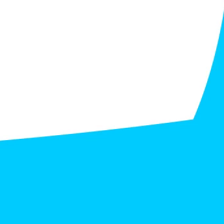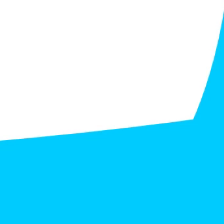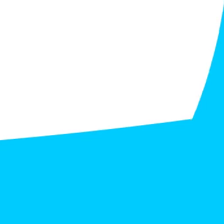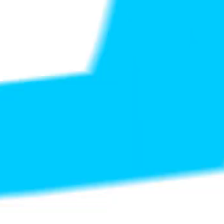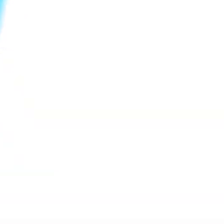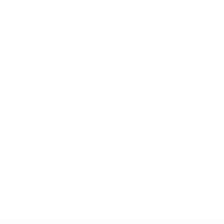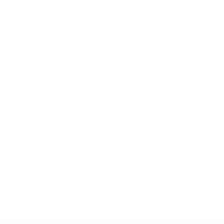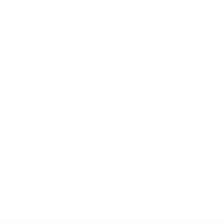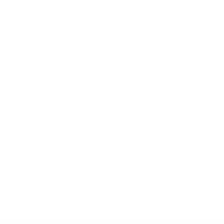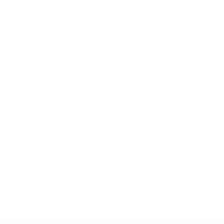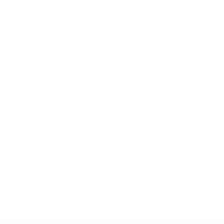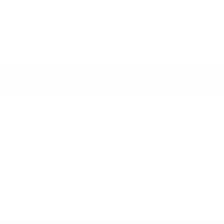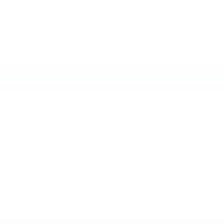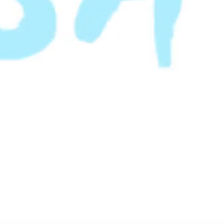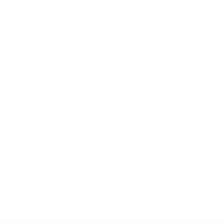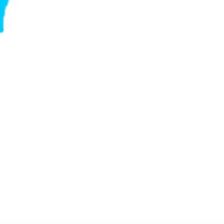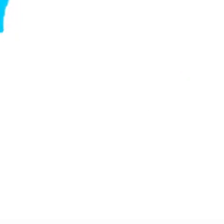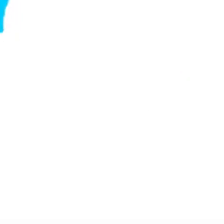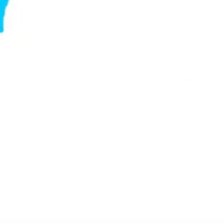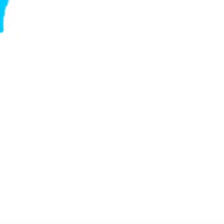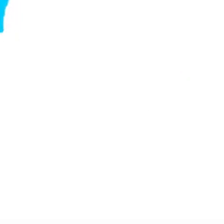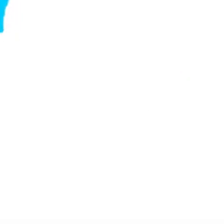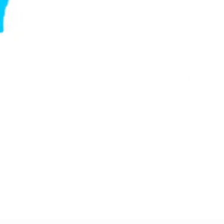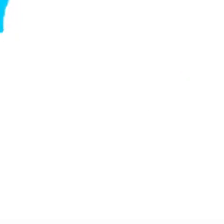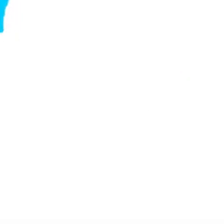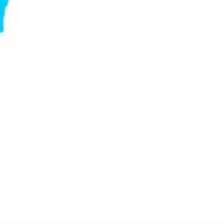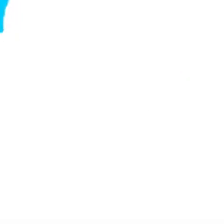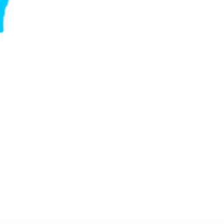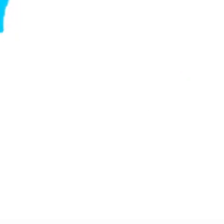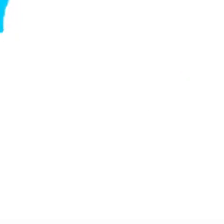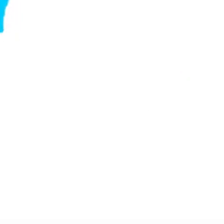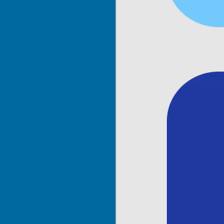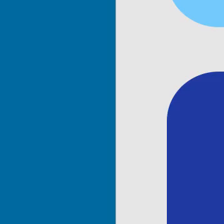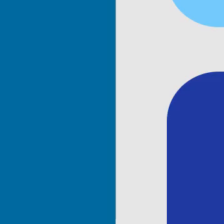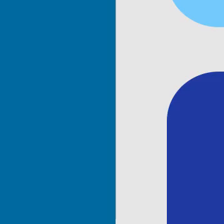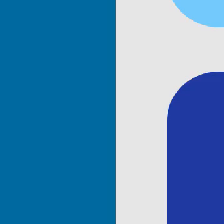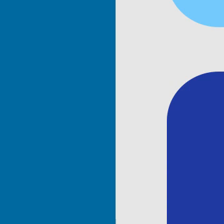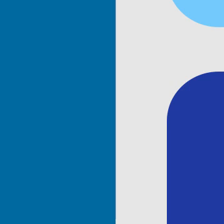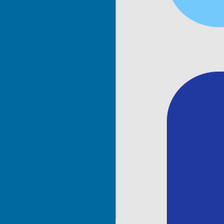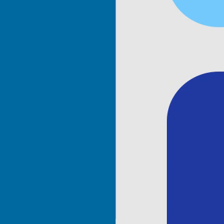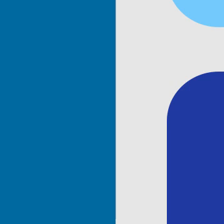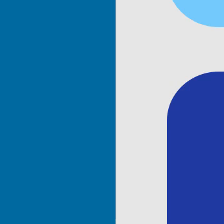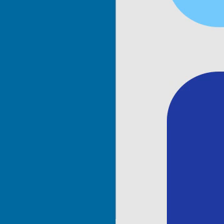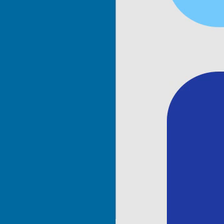E aí E aí